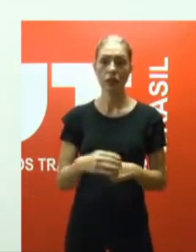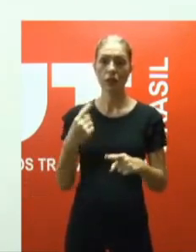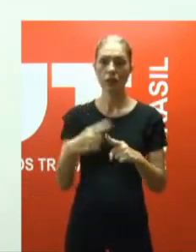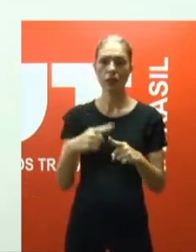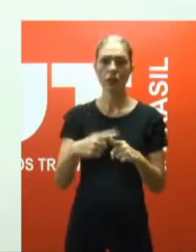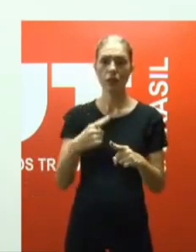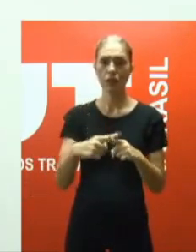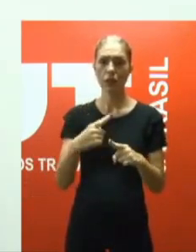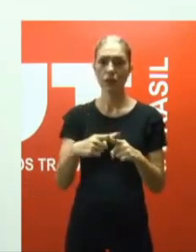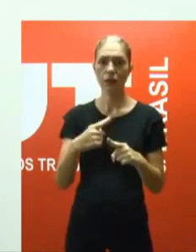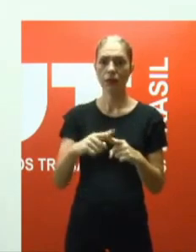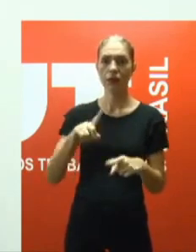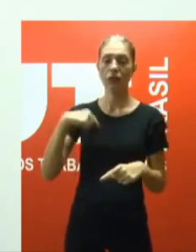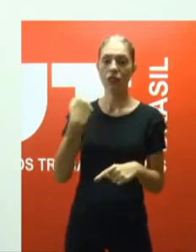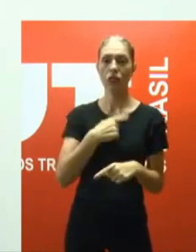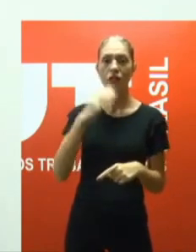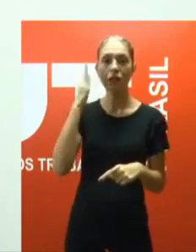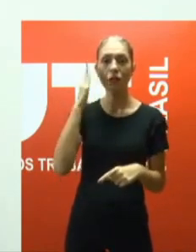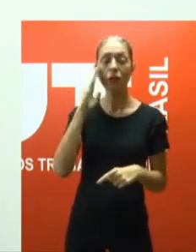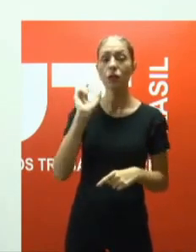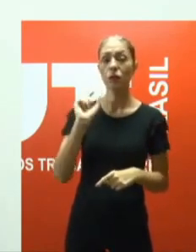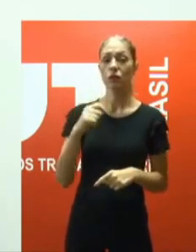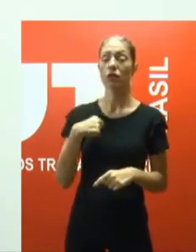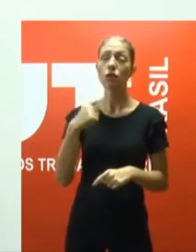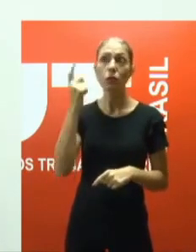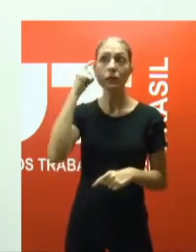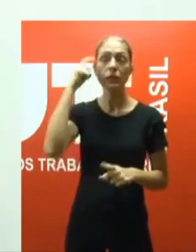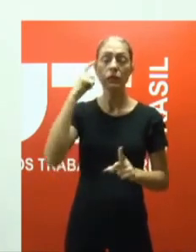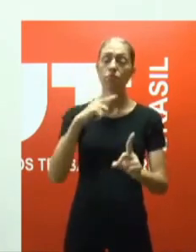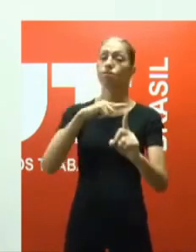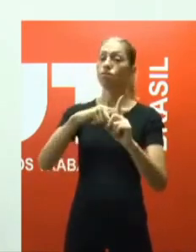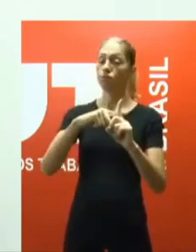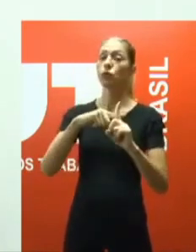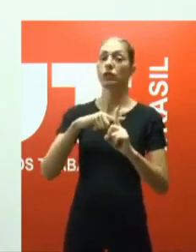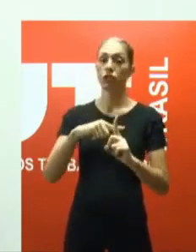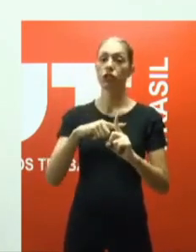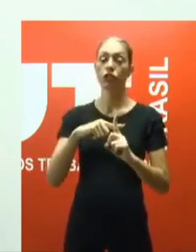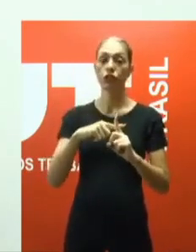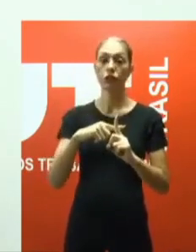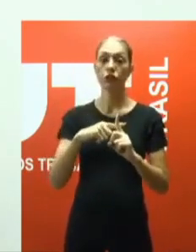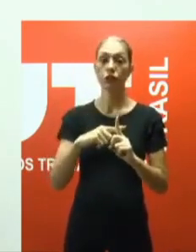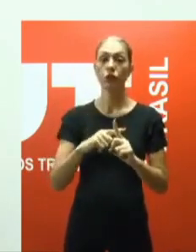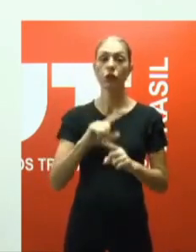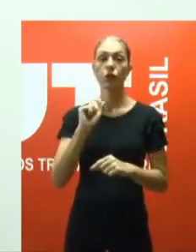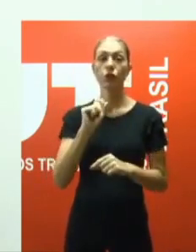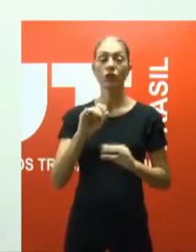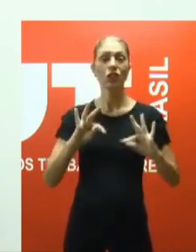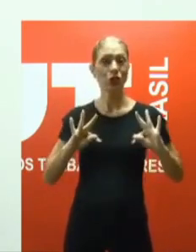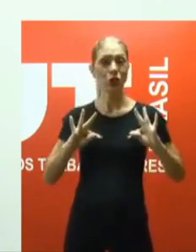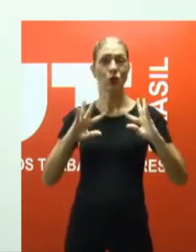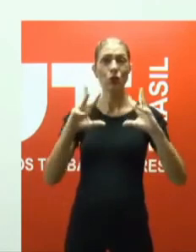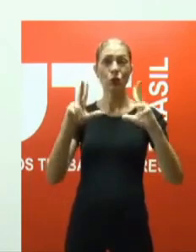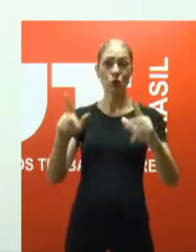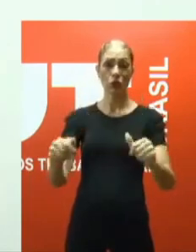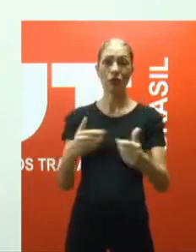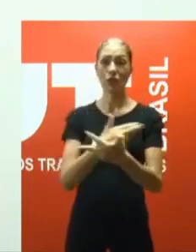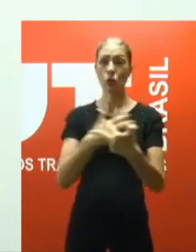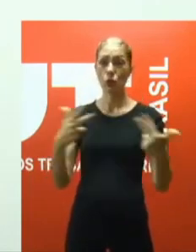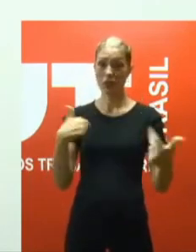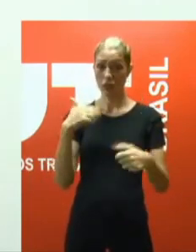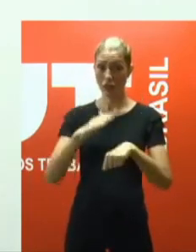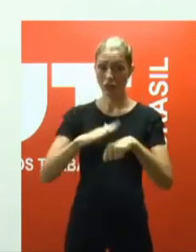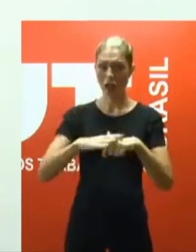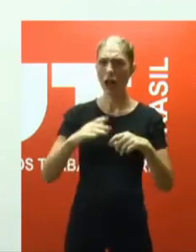Então, eu estou muito otimista, muito otimista. Aliás, eu acho que de todas as campanhas que eu faço, eu tive